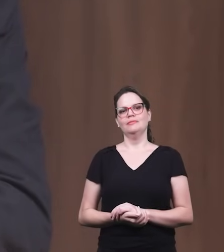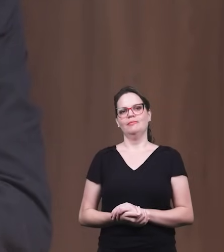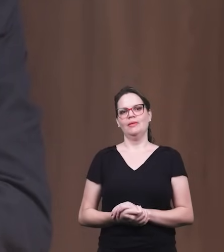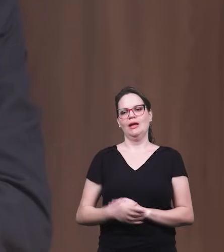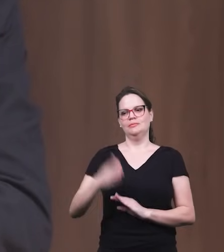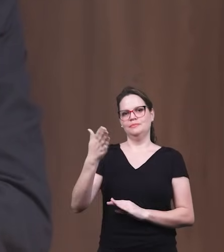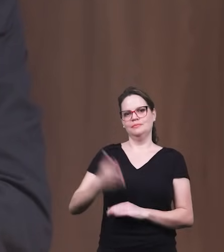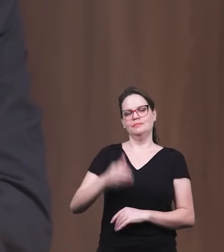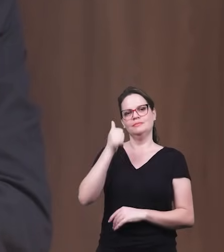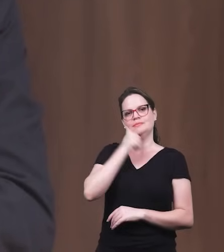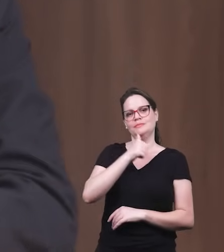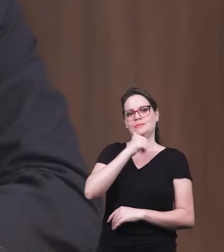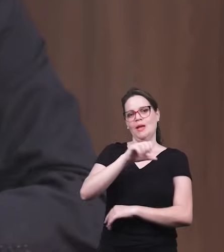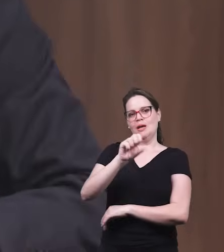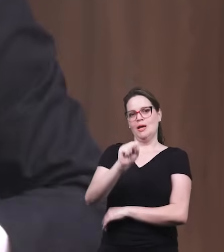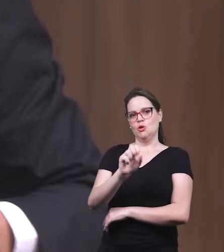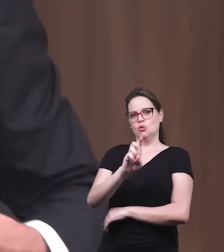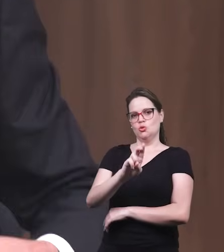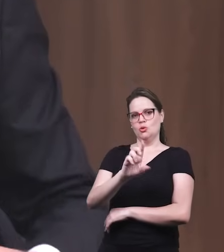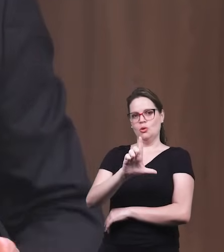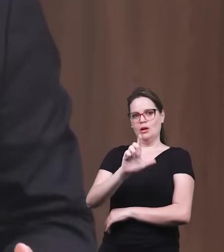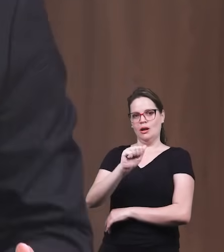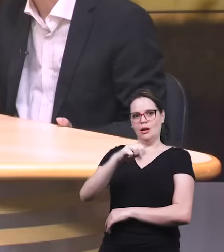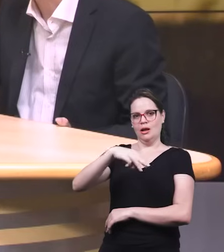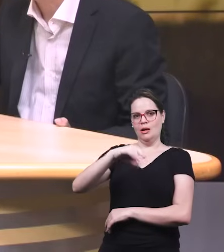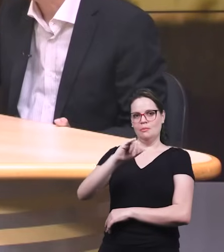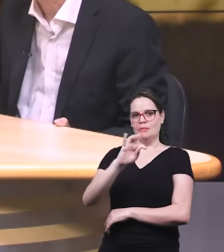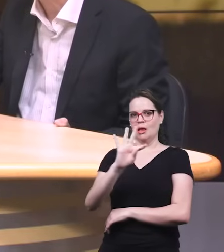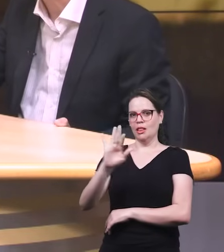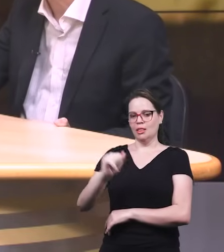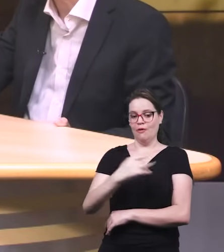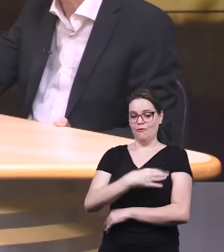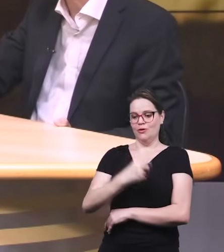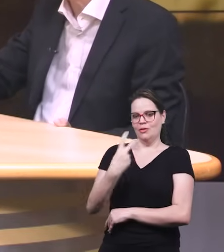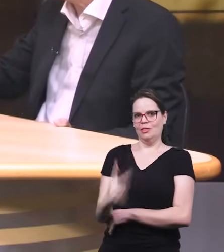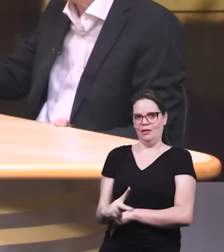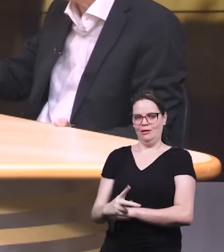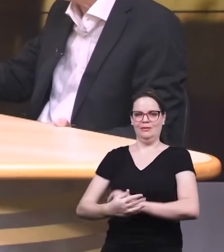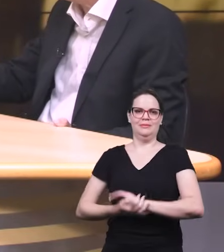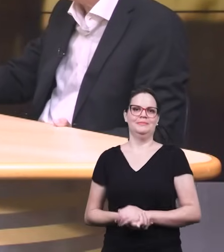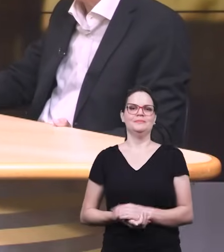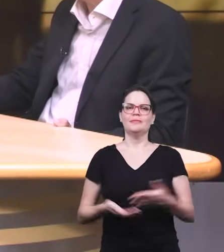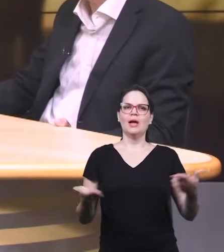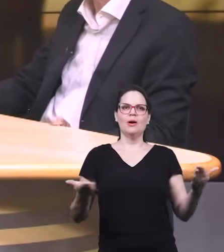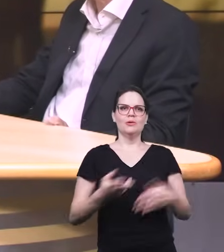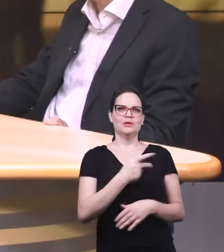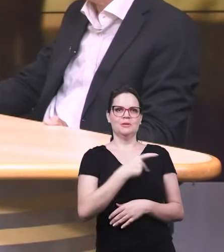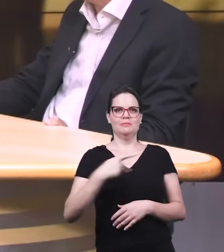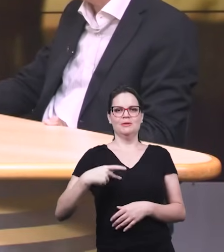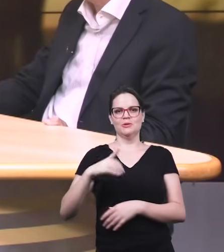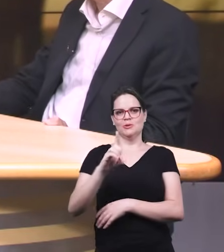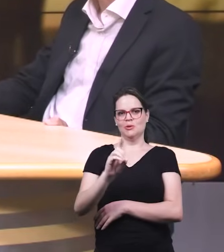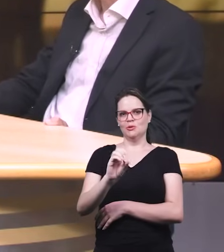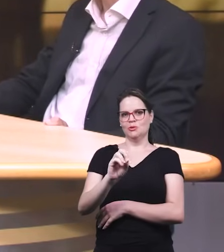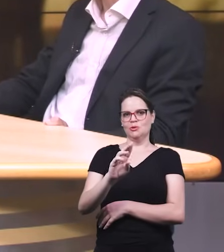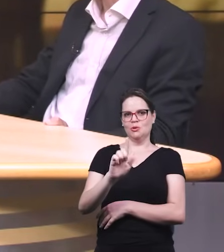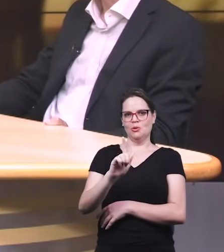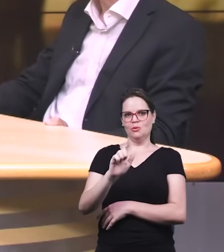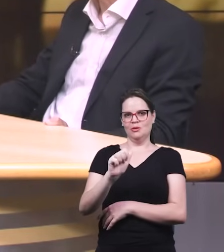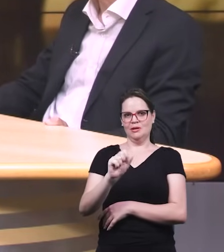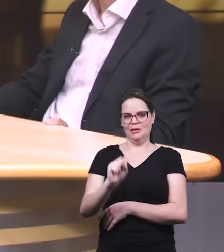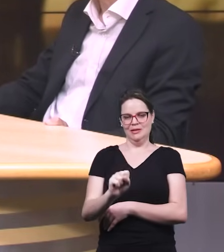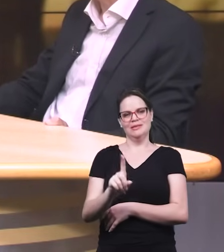da Sunamita. Gostaria de apresentar os pastores que estão aqui conosco hoje. Pastor Douglas, que é capelão